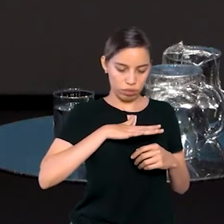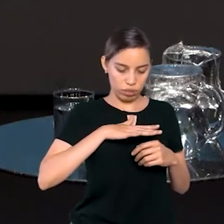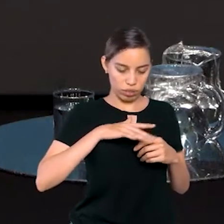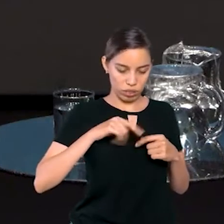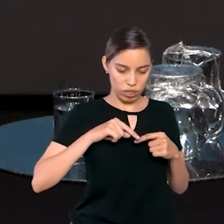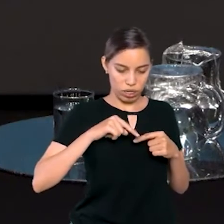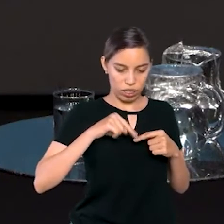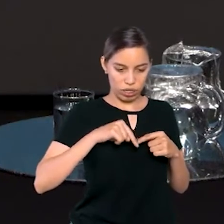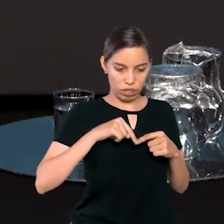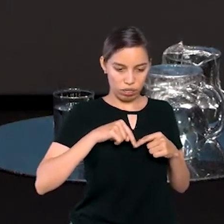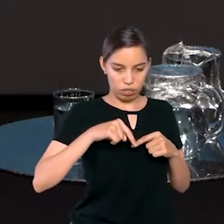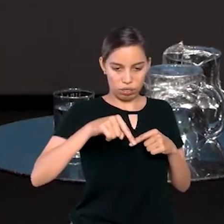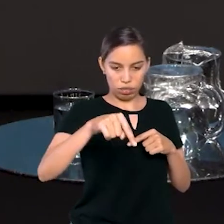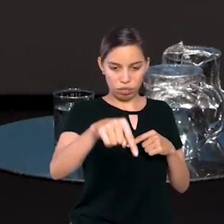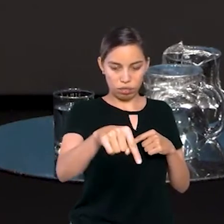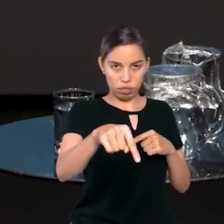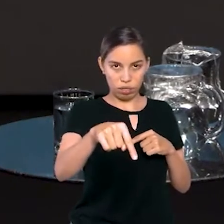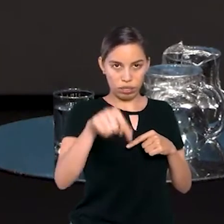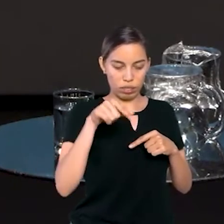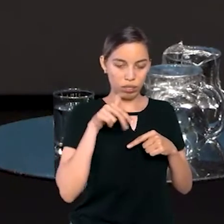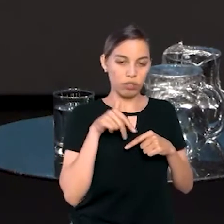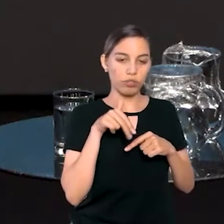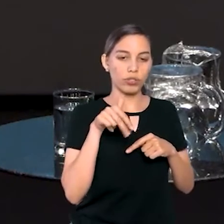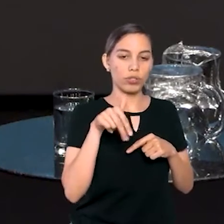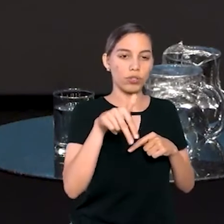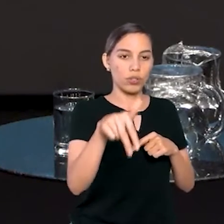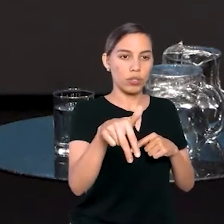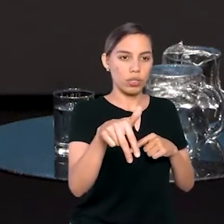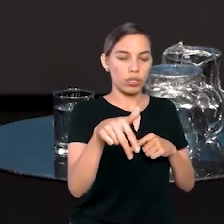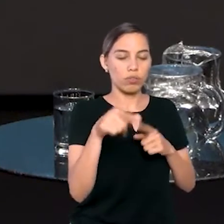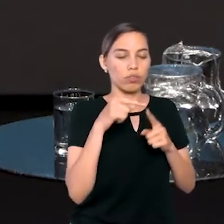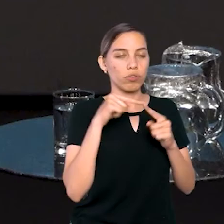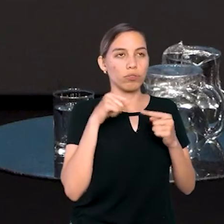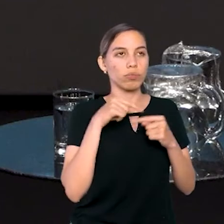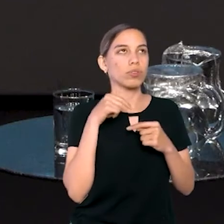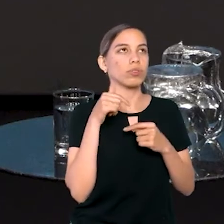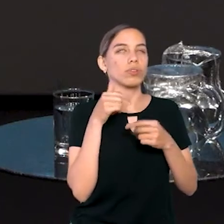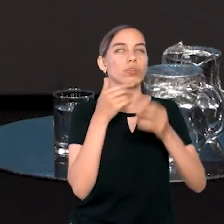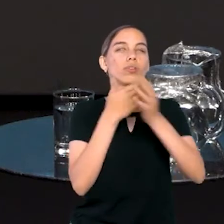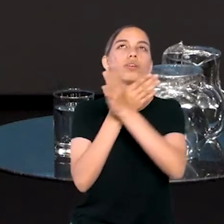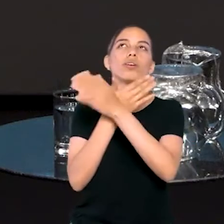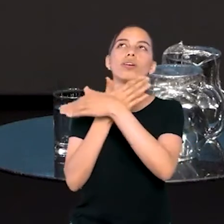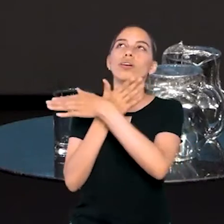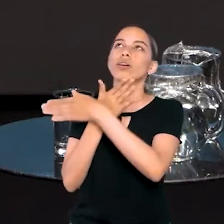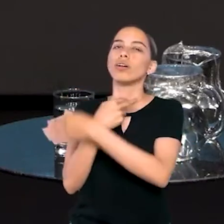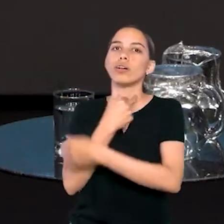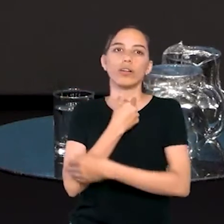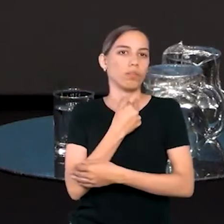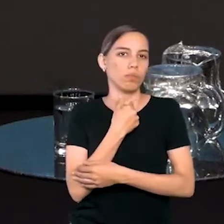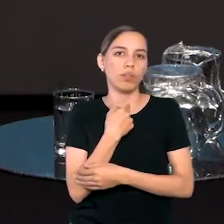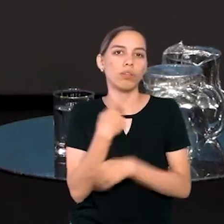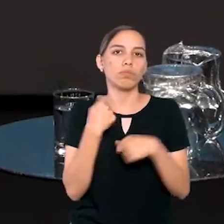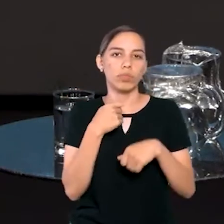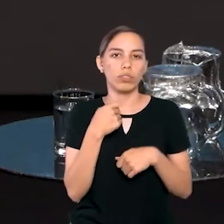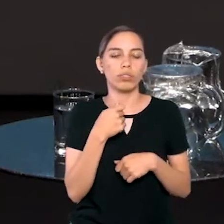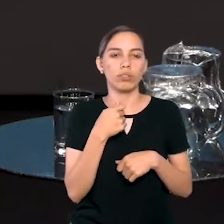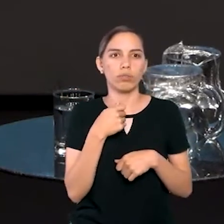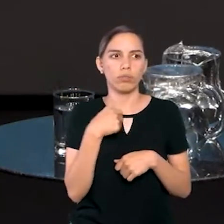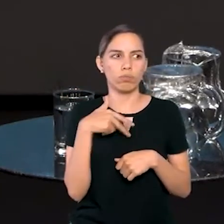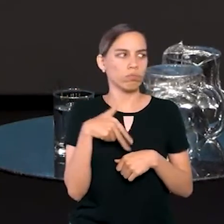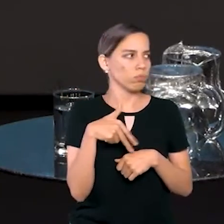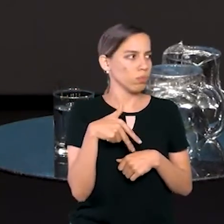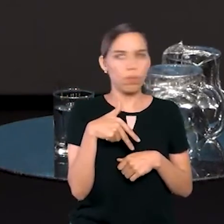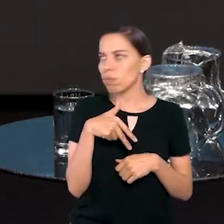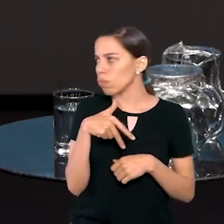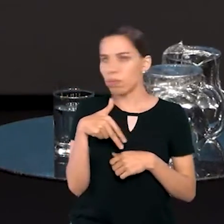Você não pode atravessar o espaço urbano distraído, você tem que estar o tempo inteiro parecendo um escoteiro. E escoteiro é bom